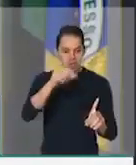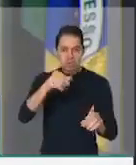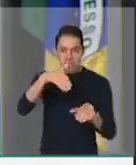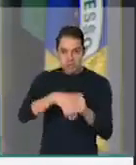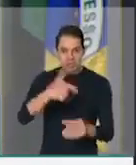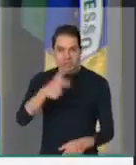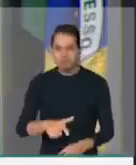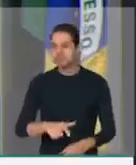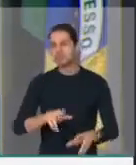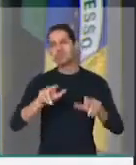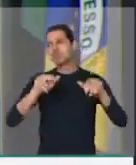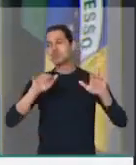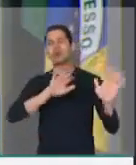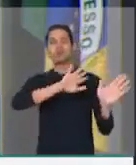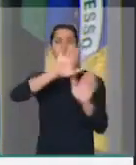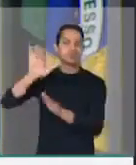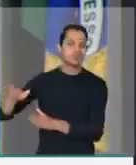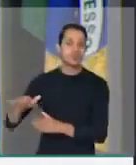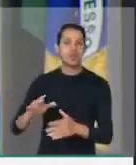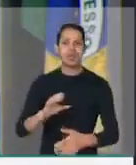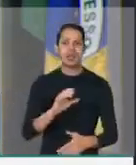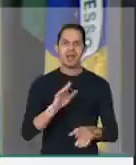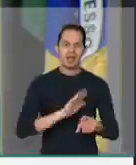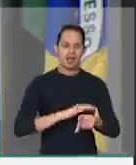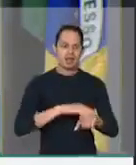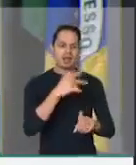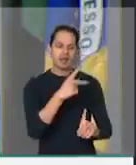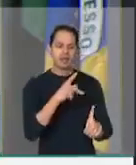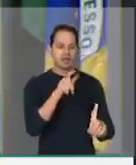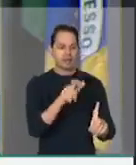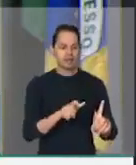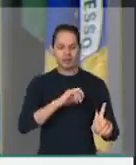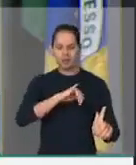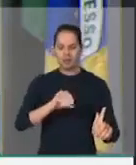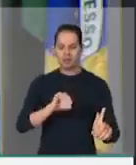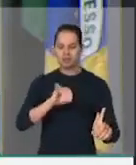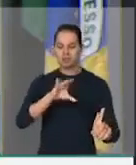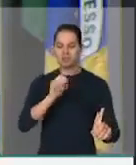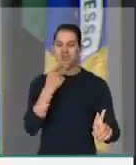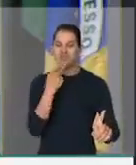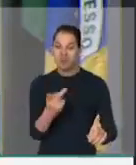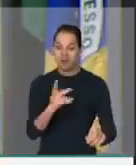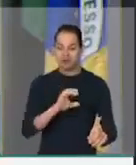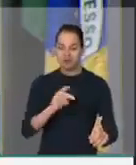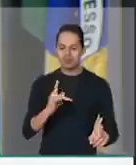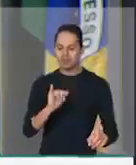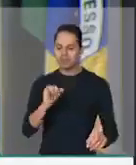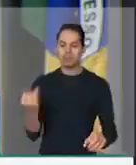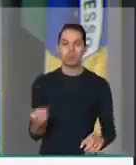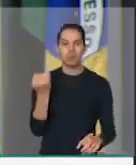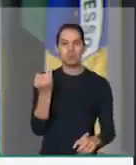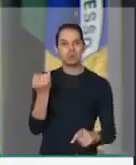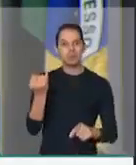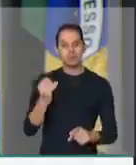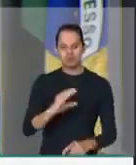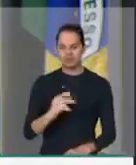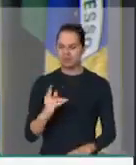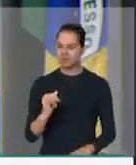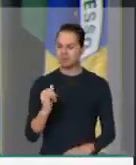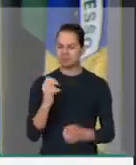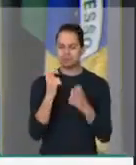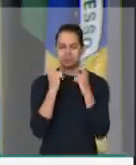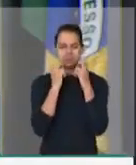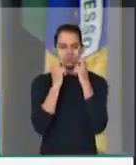e ela falou da CPI da importância da CPI uma cpequi ter feito um papel vergonhoso